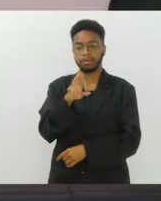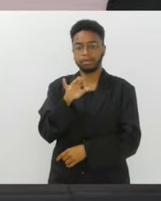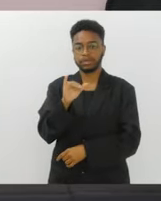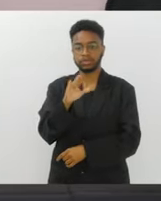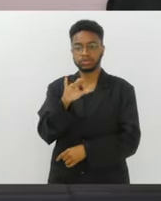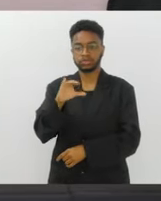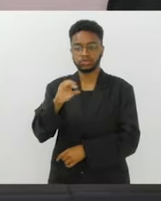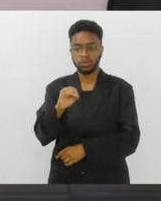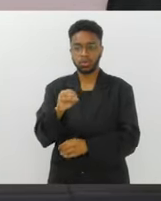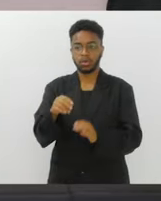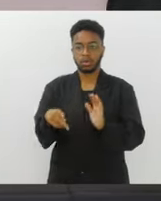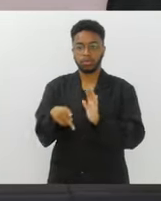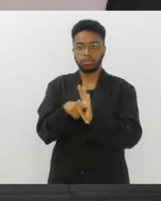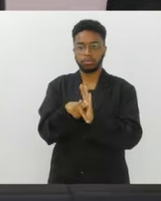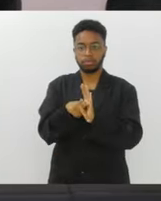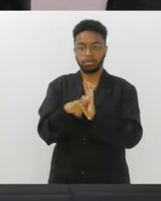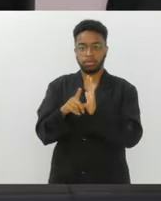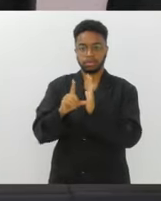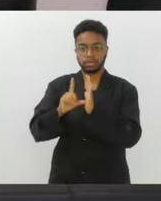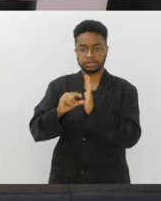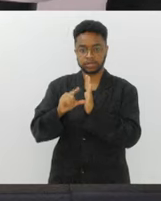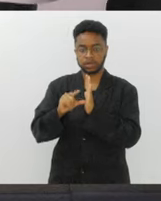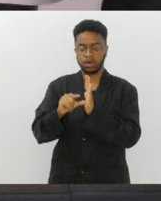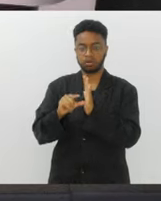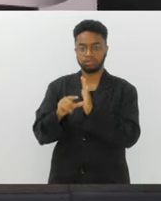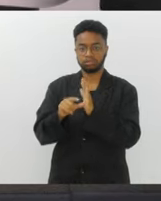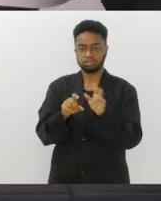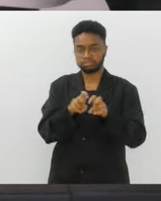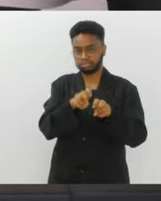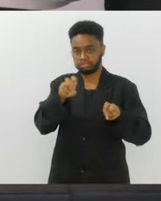Central, que venha aqui à mesa, por favor.